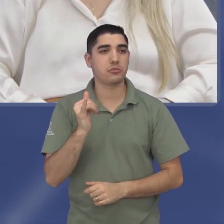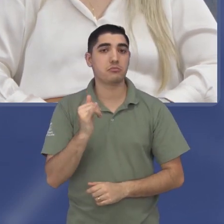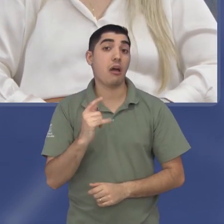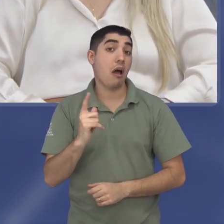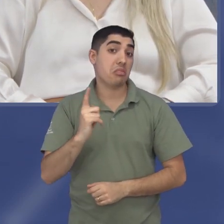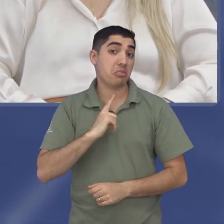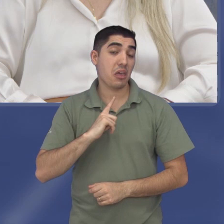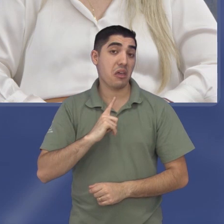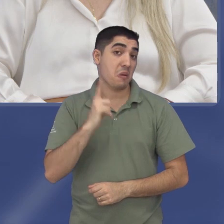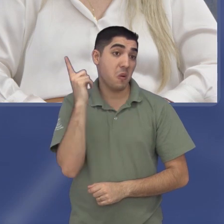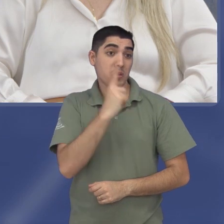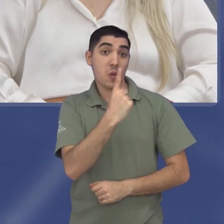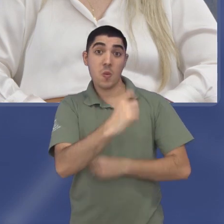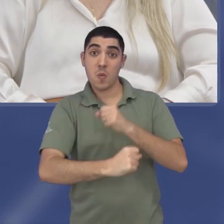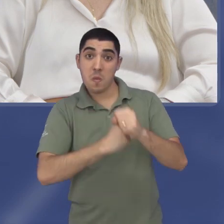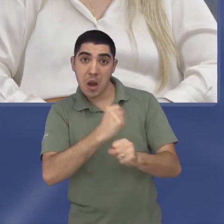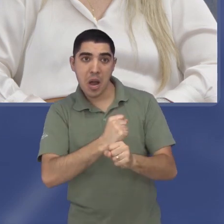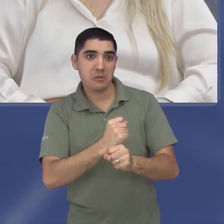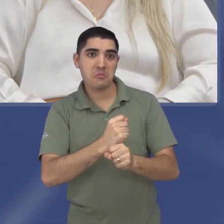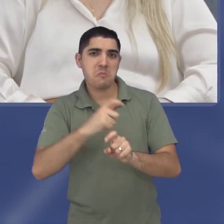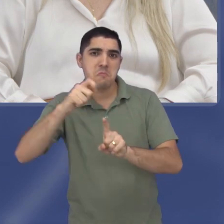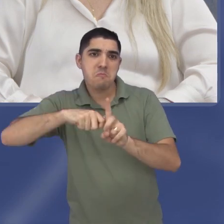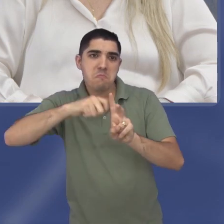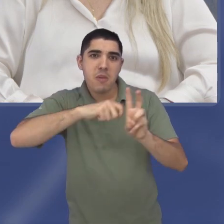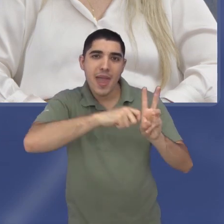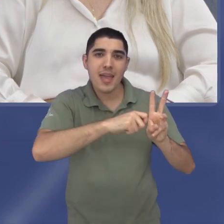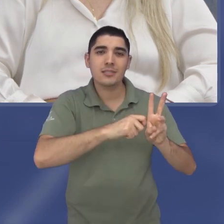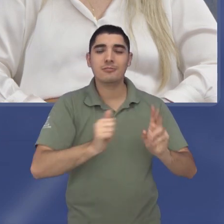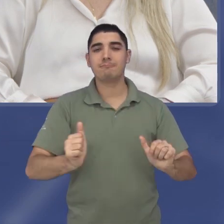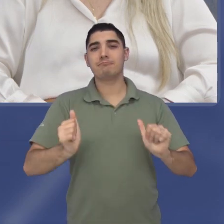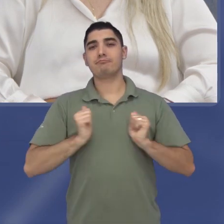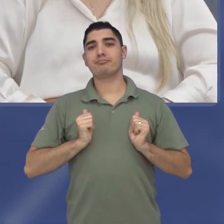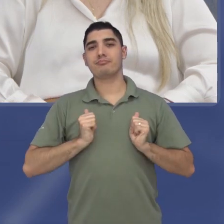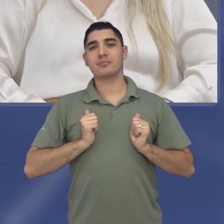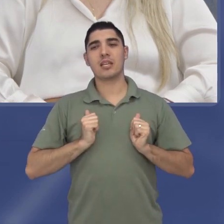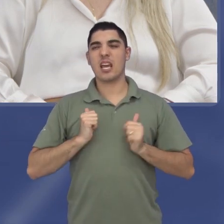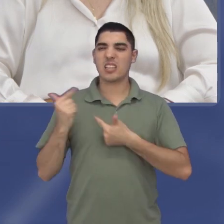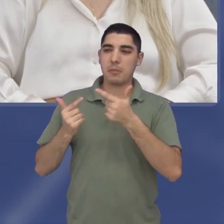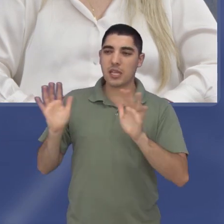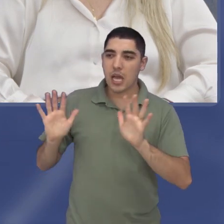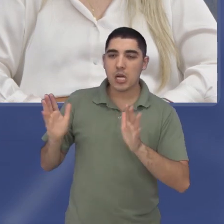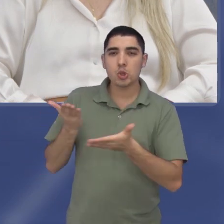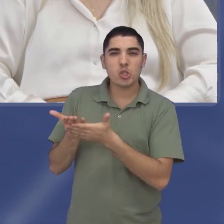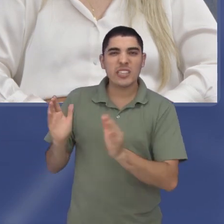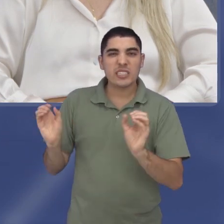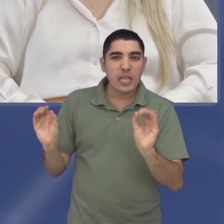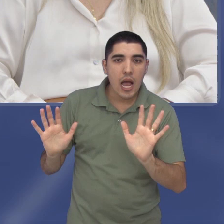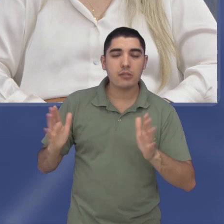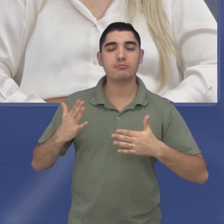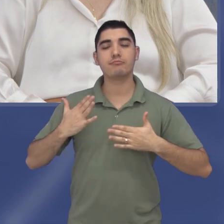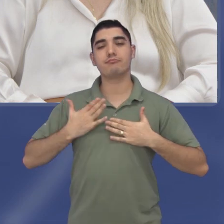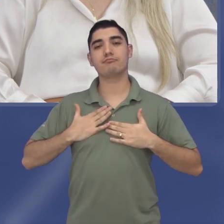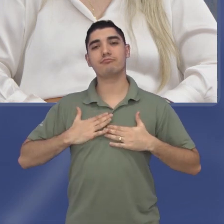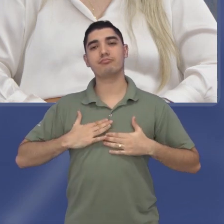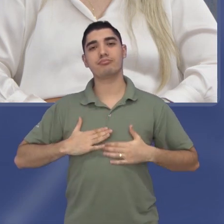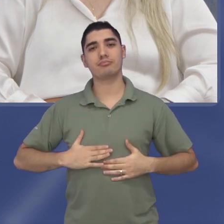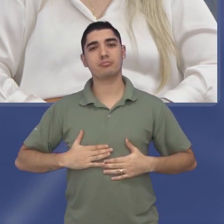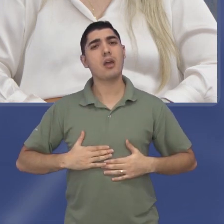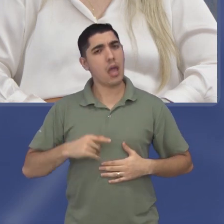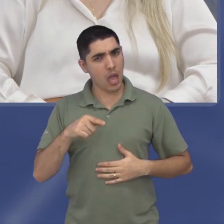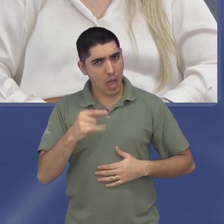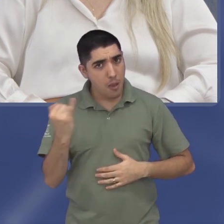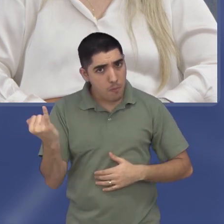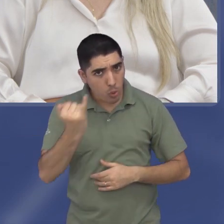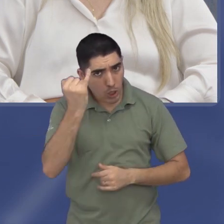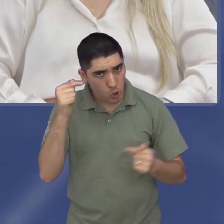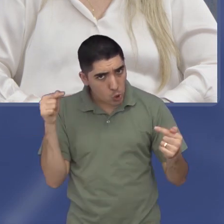tirar um ano ou mais, alguns períodos sabáticos, né? De fato, qual que é a relação, né, com o bem-estar, a